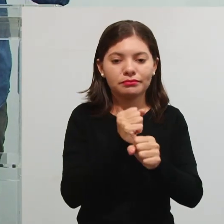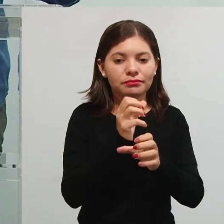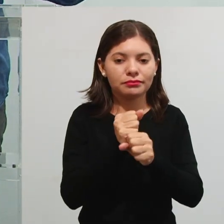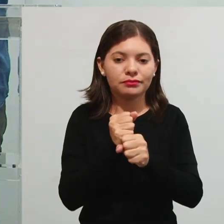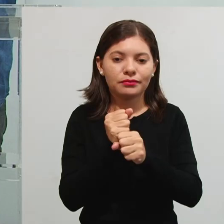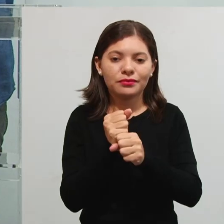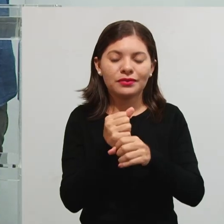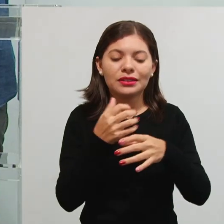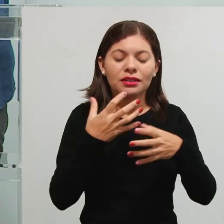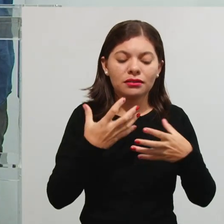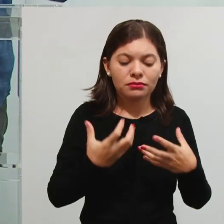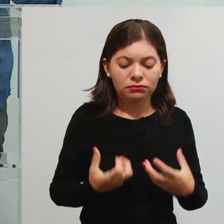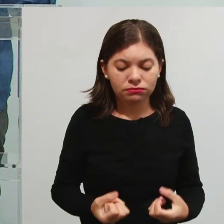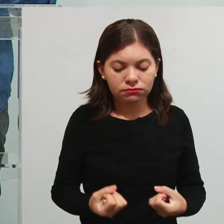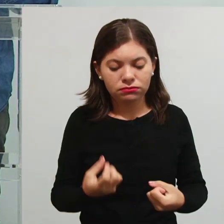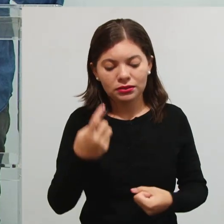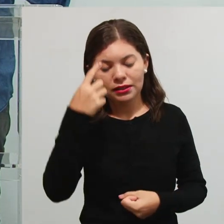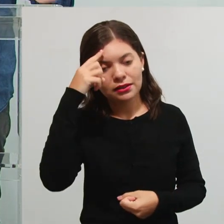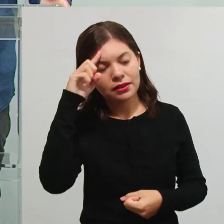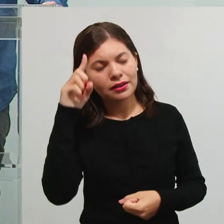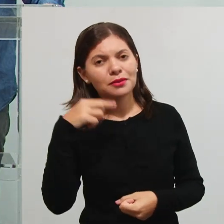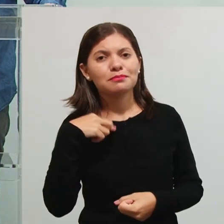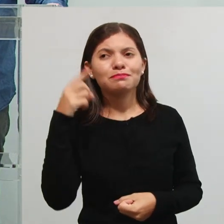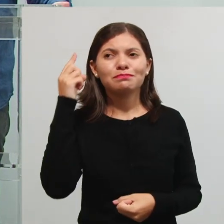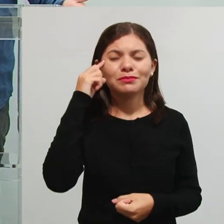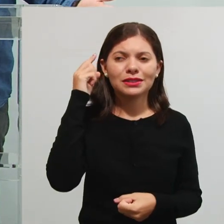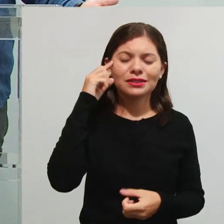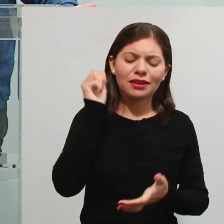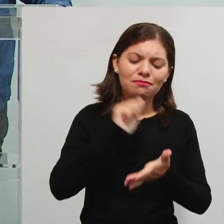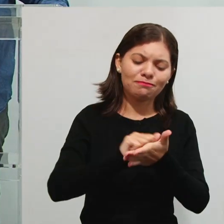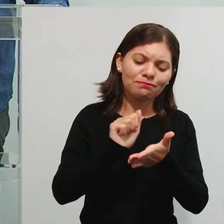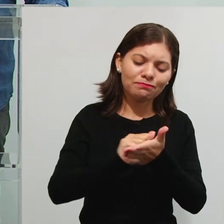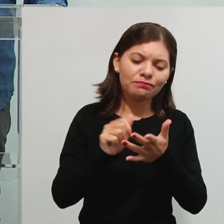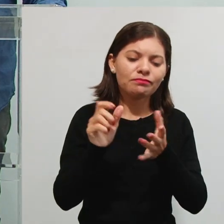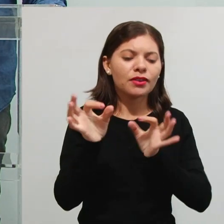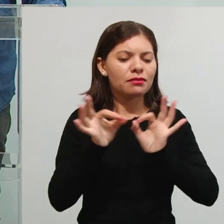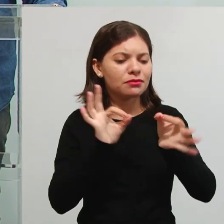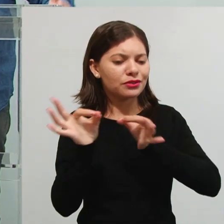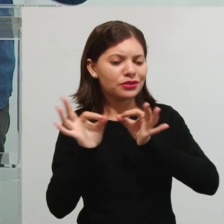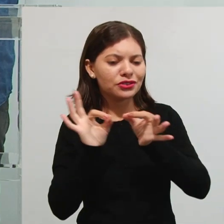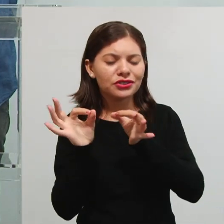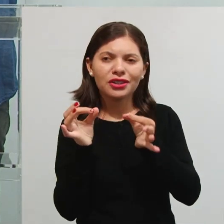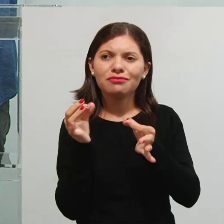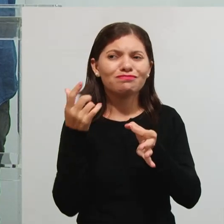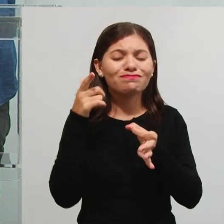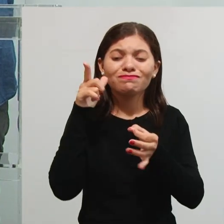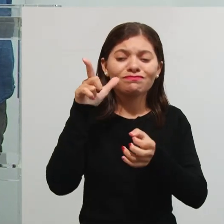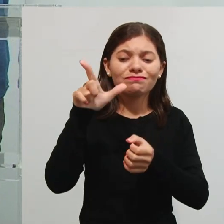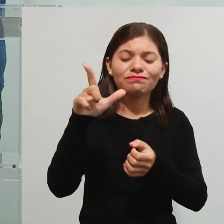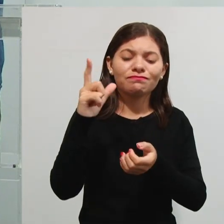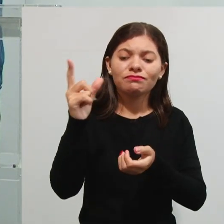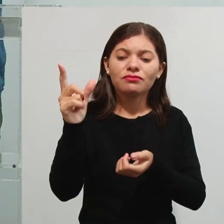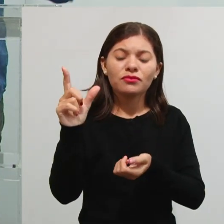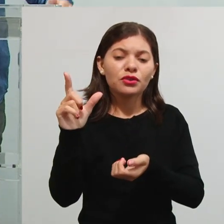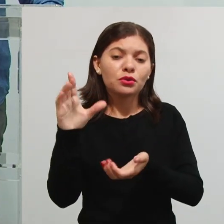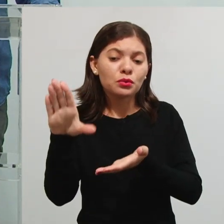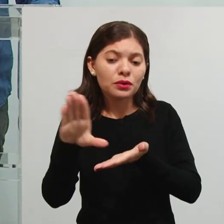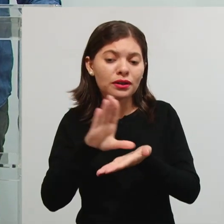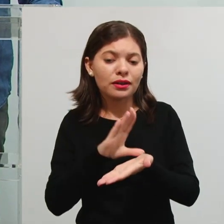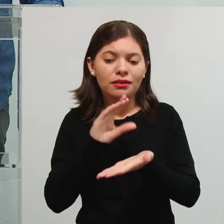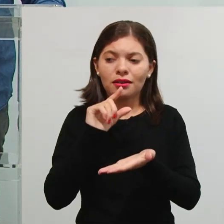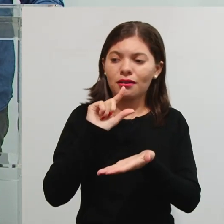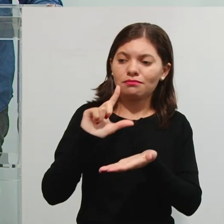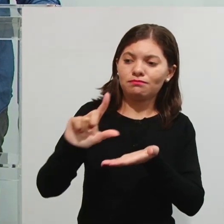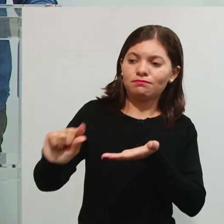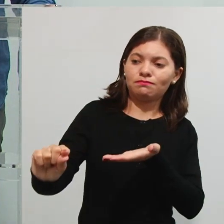vai ficar, poxa, mas essa ideia eu pensei, planejei, anotei, não estou vendendo aquilo que eu esperava, tudo que entra está saindo para pagar